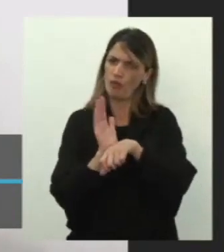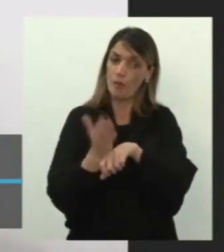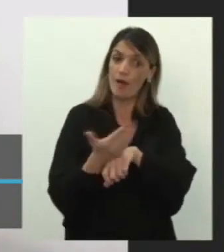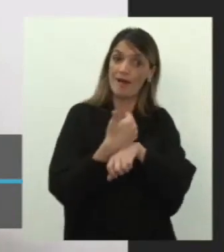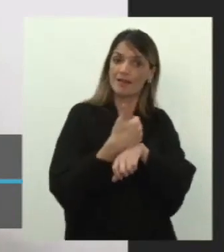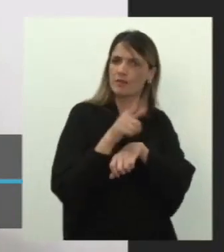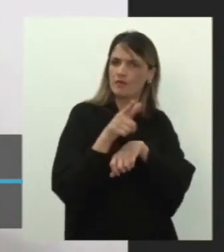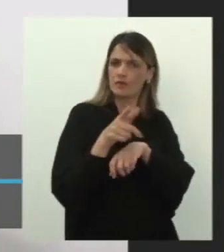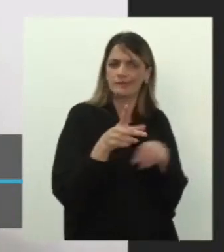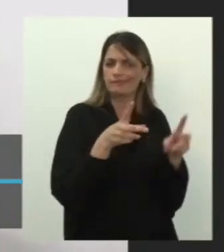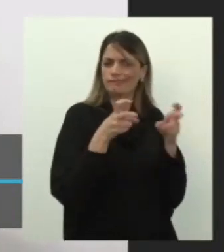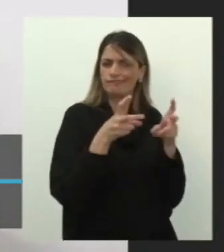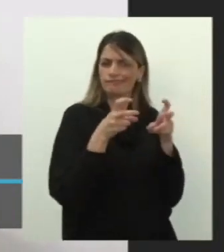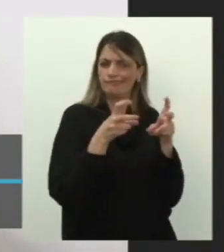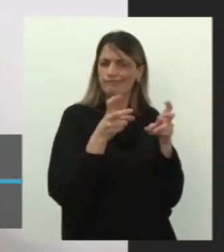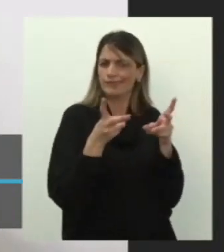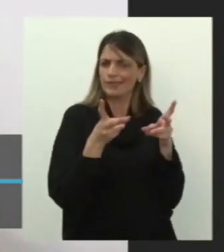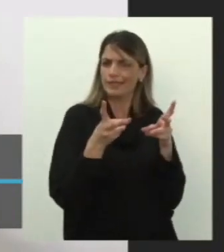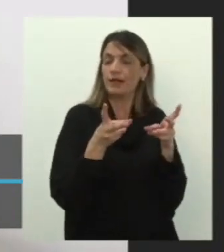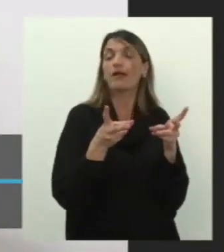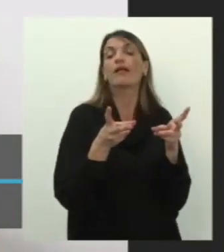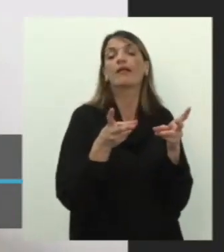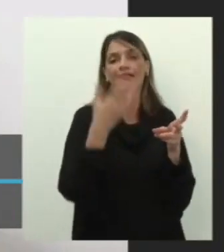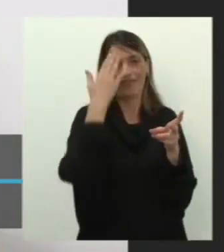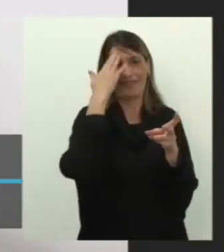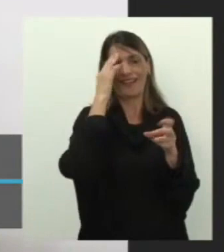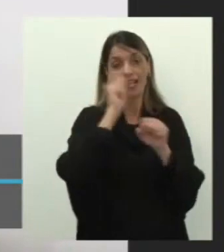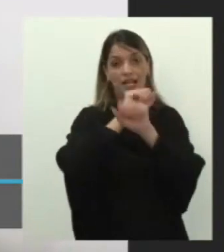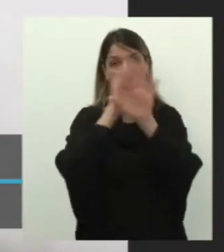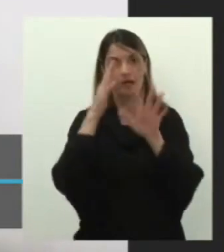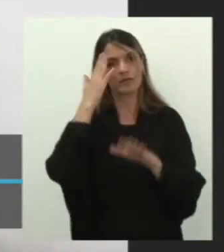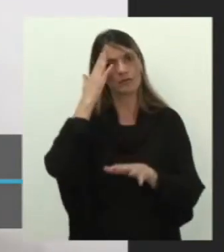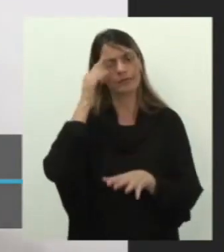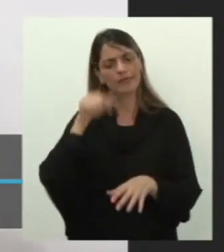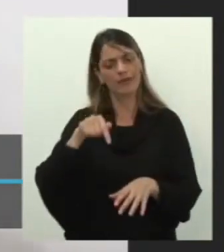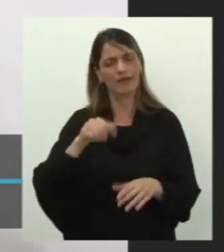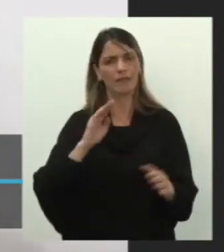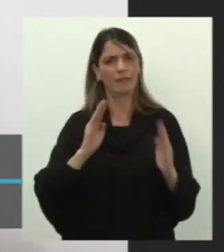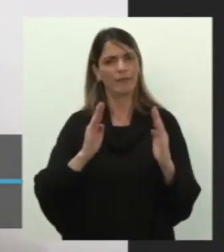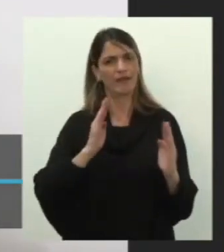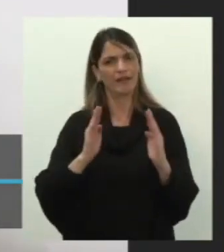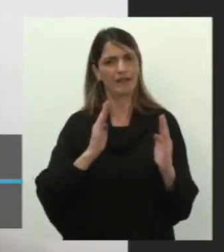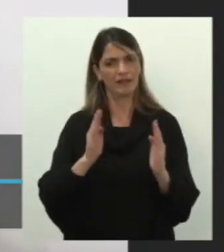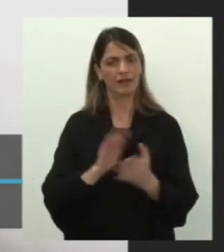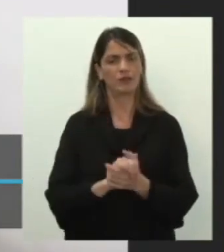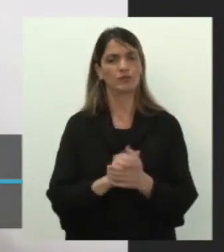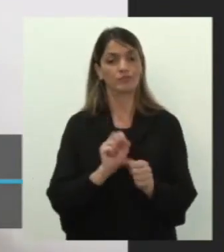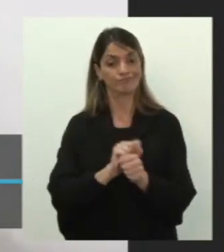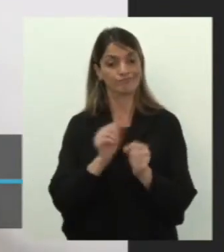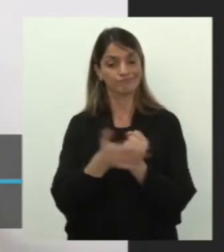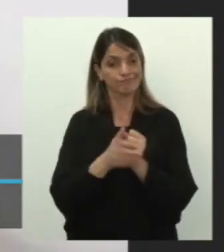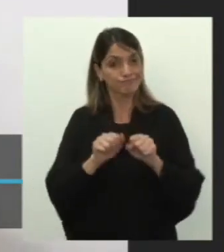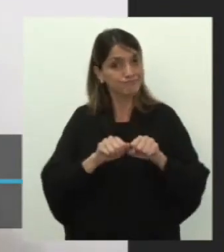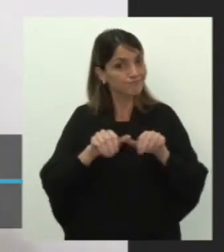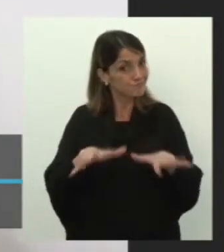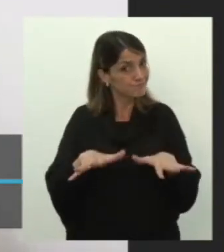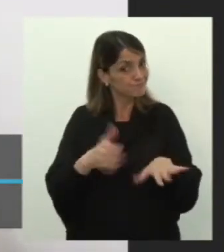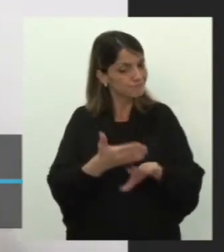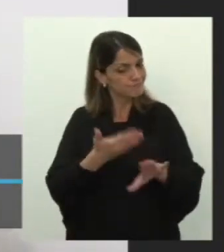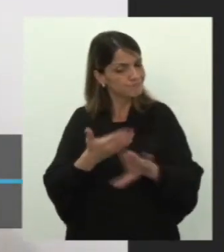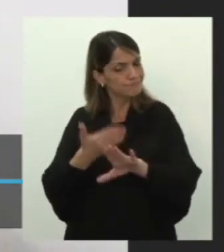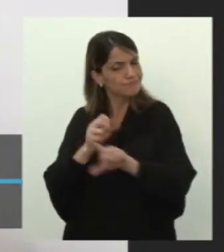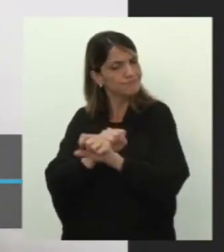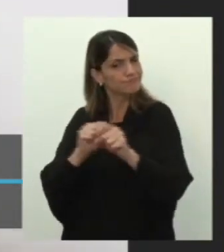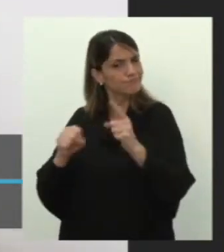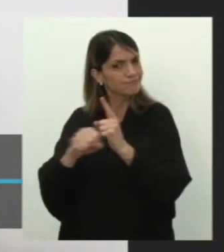se inspirarem. Nós sabemos que o momento que estamos vivendo exige que